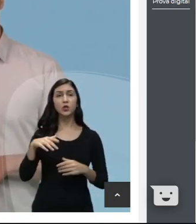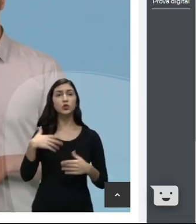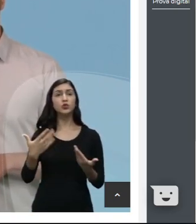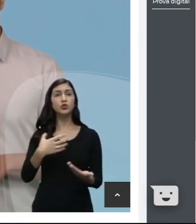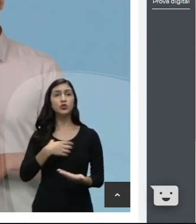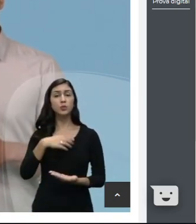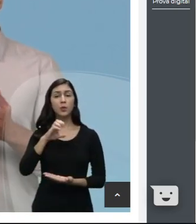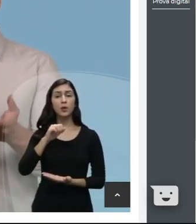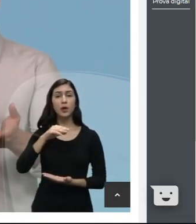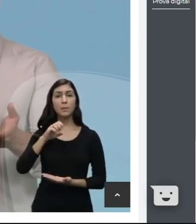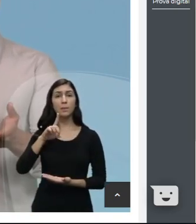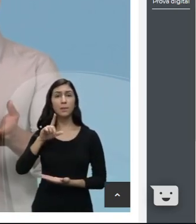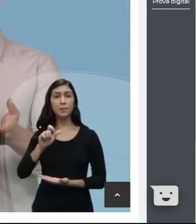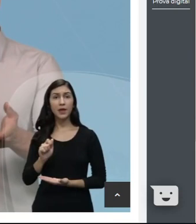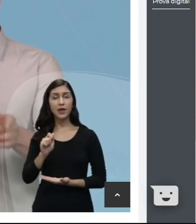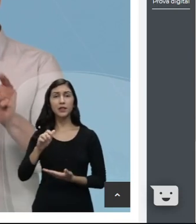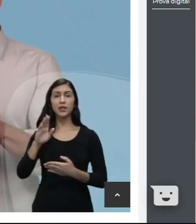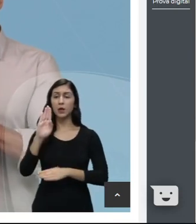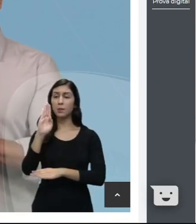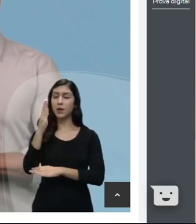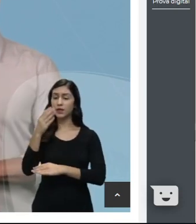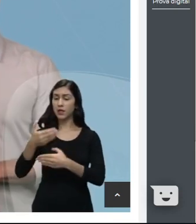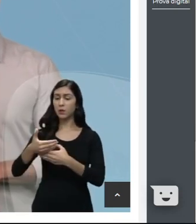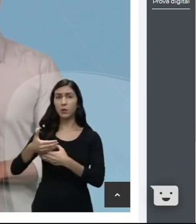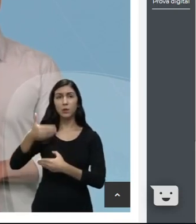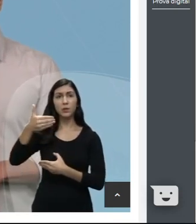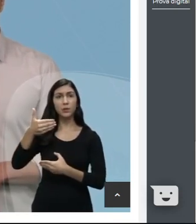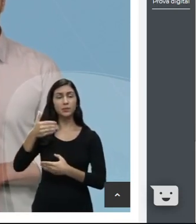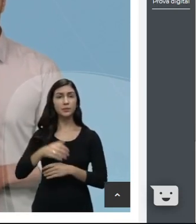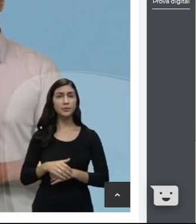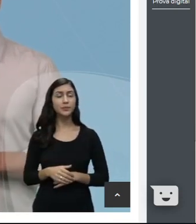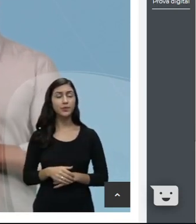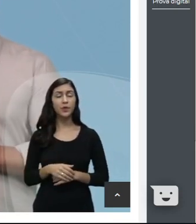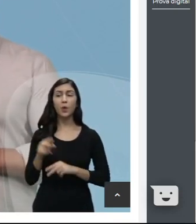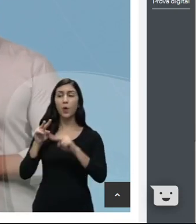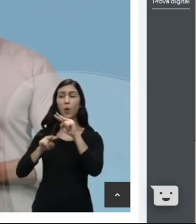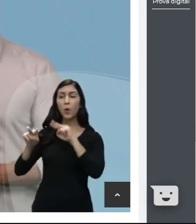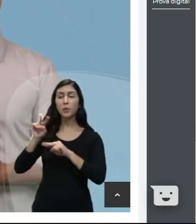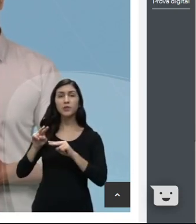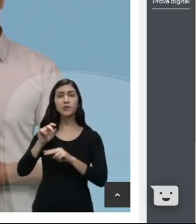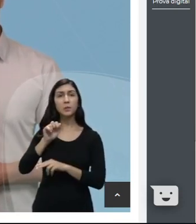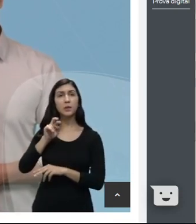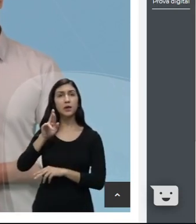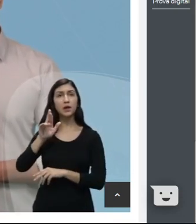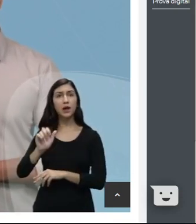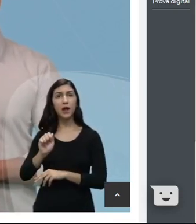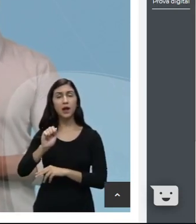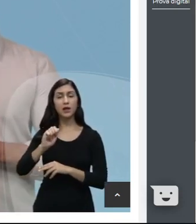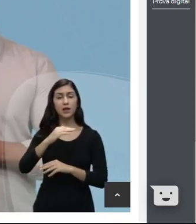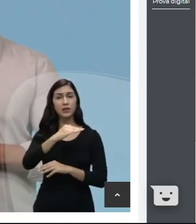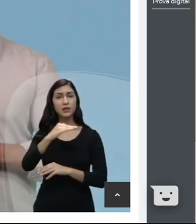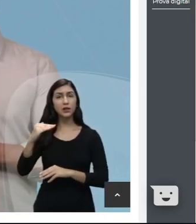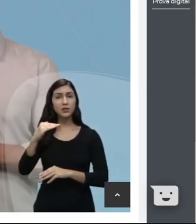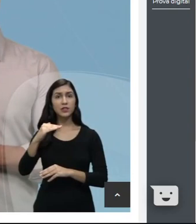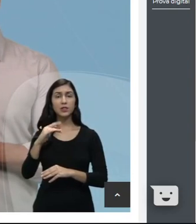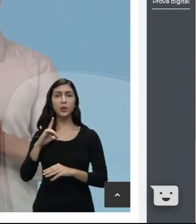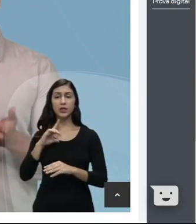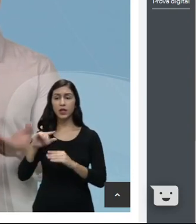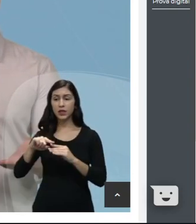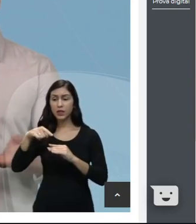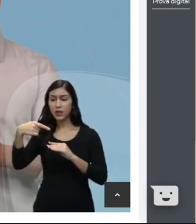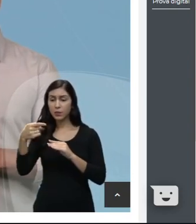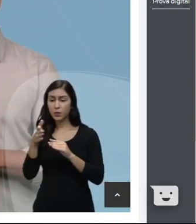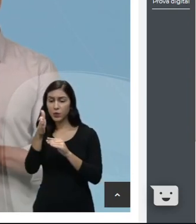emenda que vamos usar nas barras de madeira tracionadas, observando a área da seção transversal que sobra depois